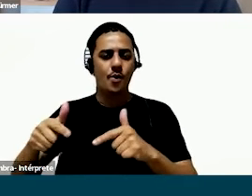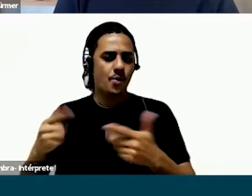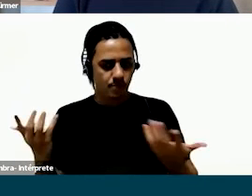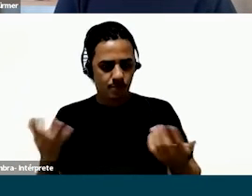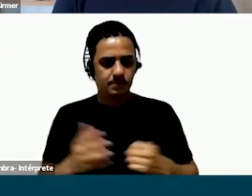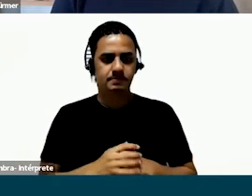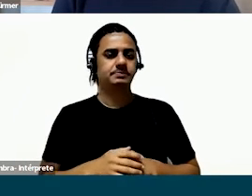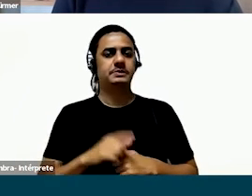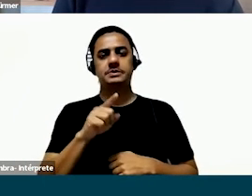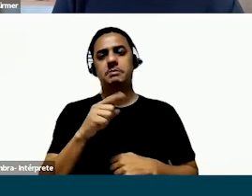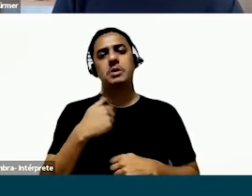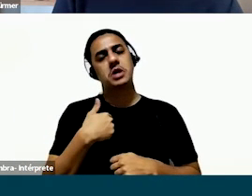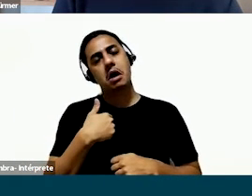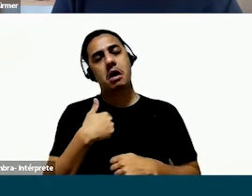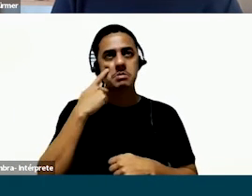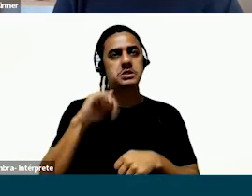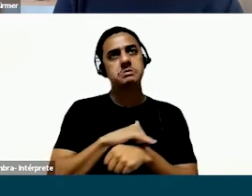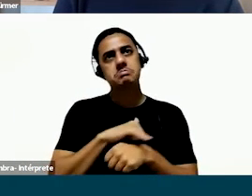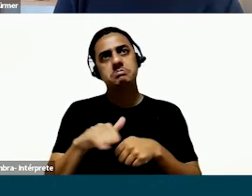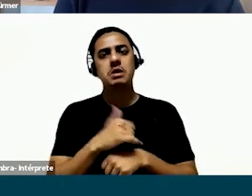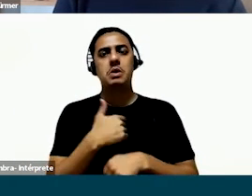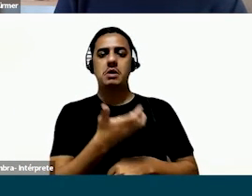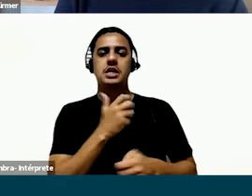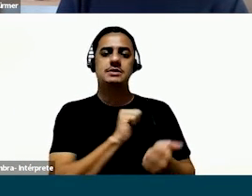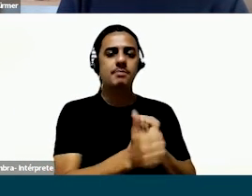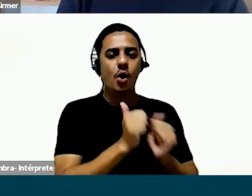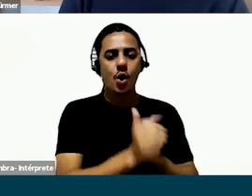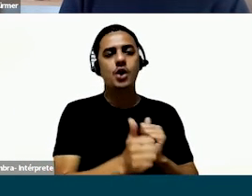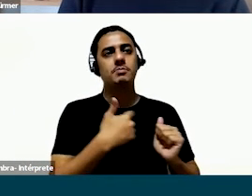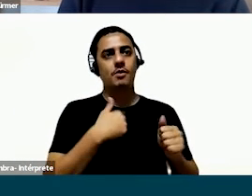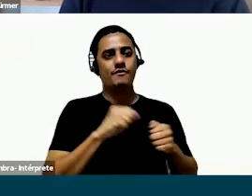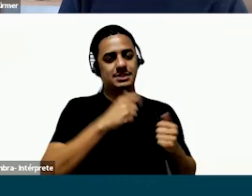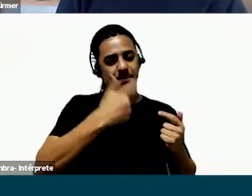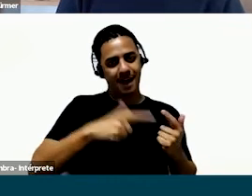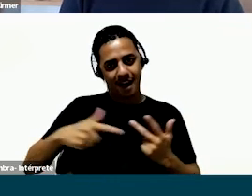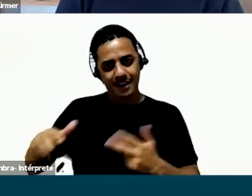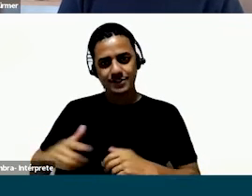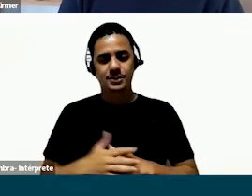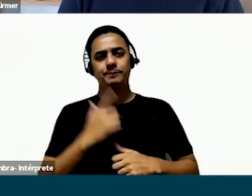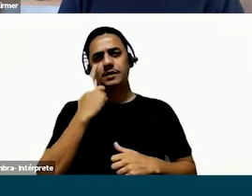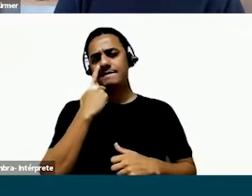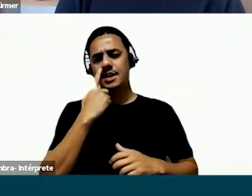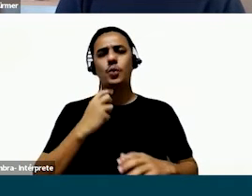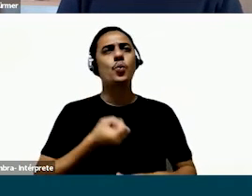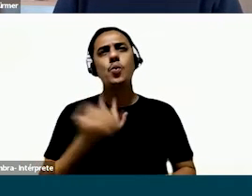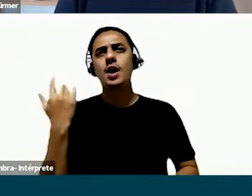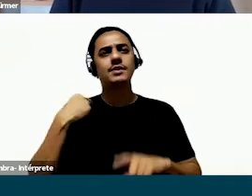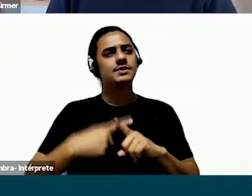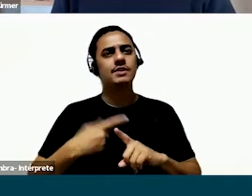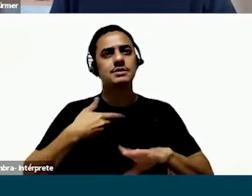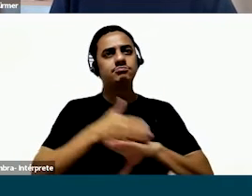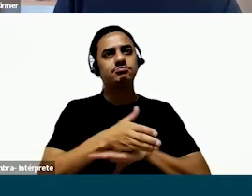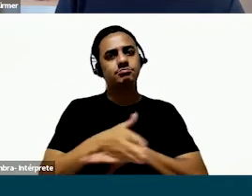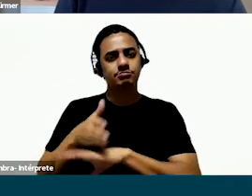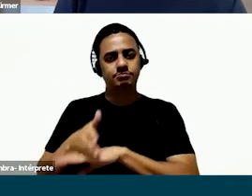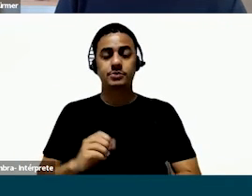de ações, que nesse caso poderia ser encontrar um esporte que você se sinta motivado a praticar repetidas vezes na semana e medir quantas vezes